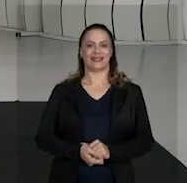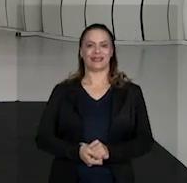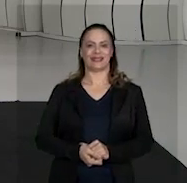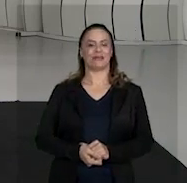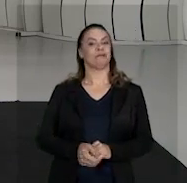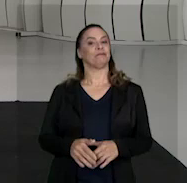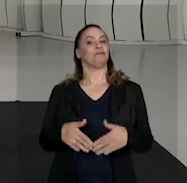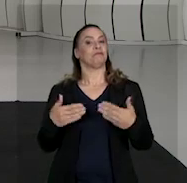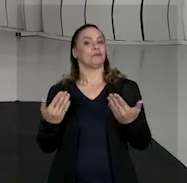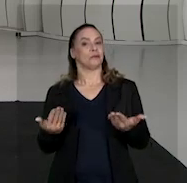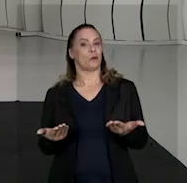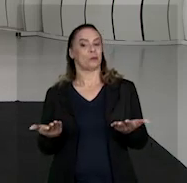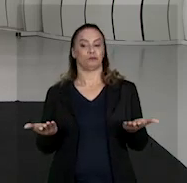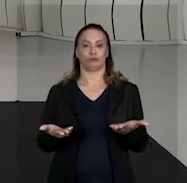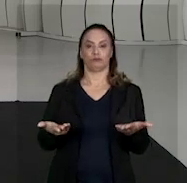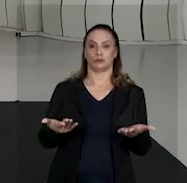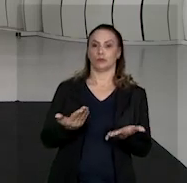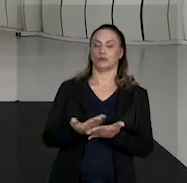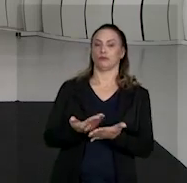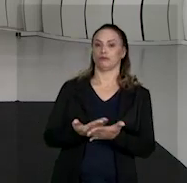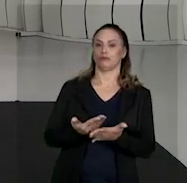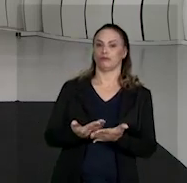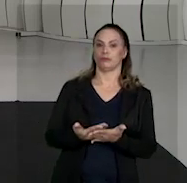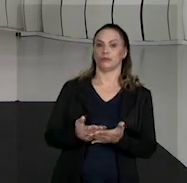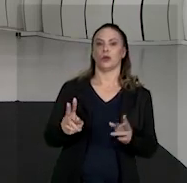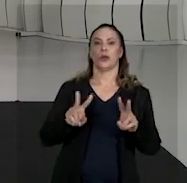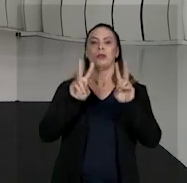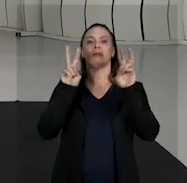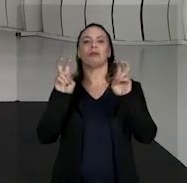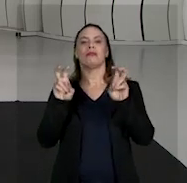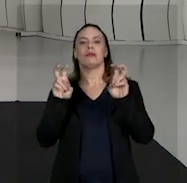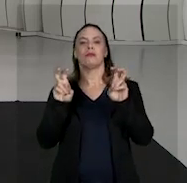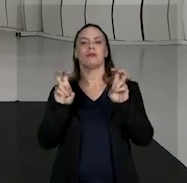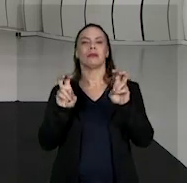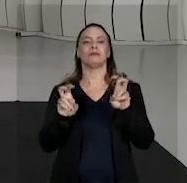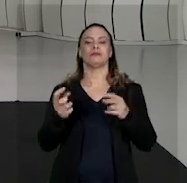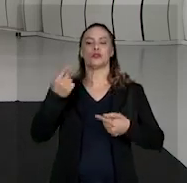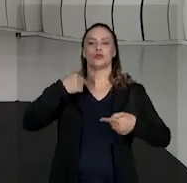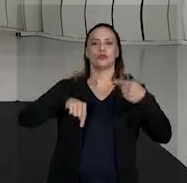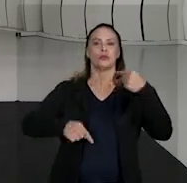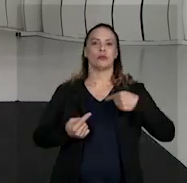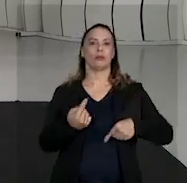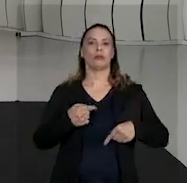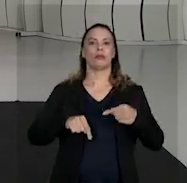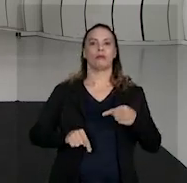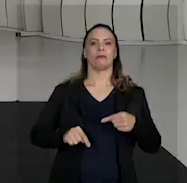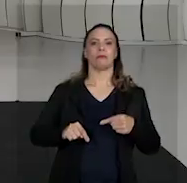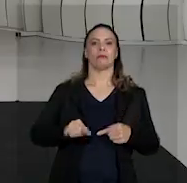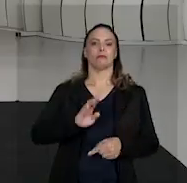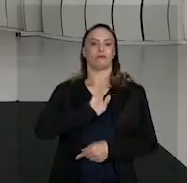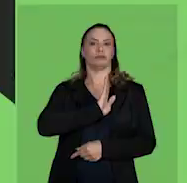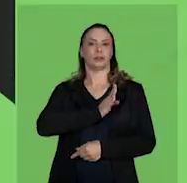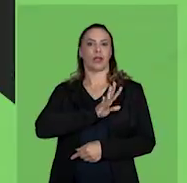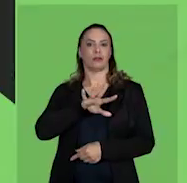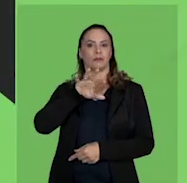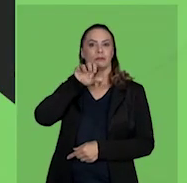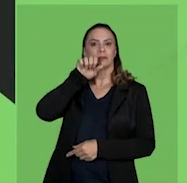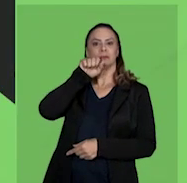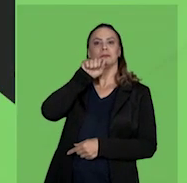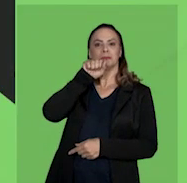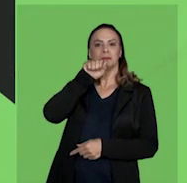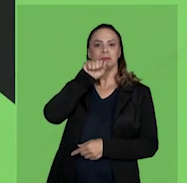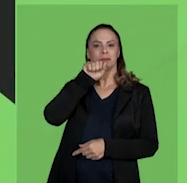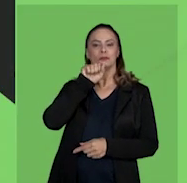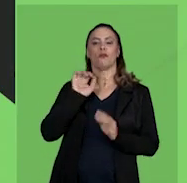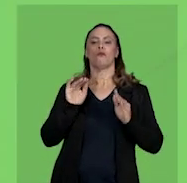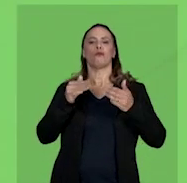Bom, nessa aula, então, nós vamos falar sobre o sistema cardiorrespiratório. Ela é dedicada ao 8º ano do